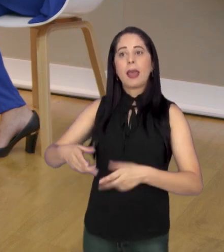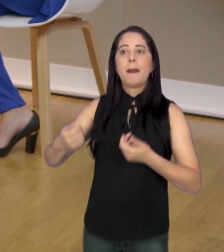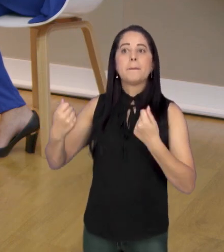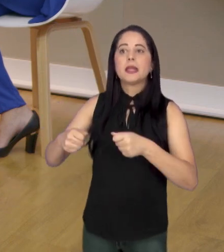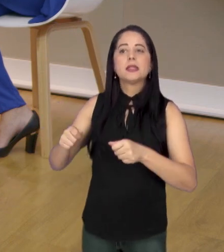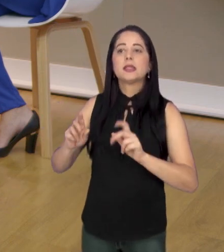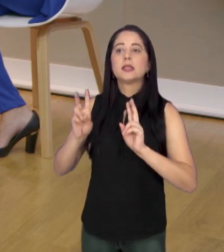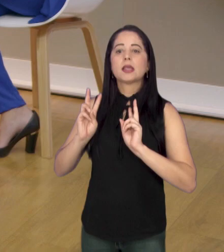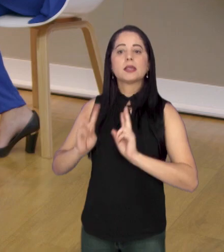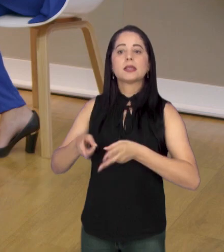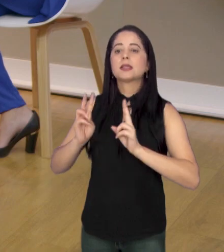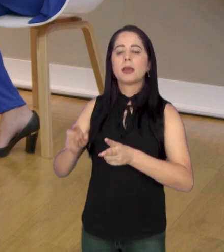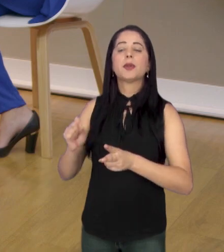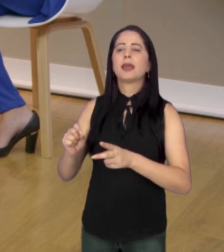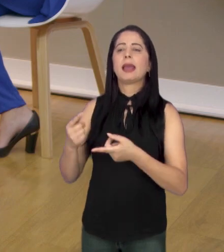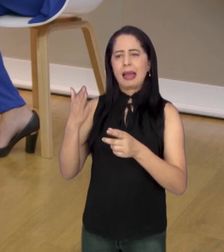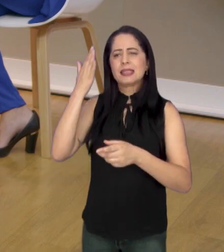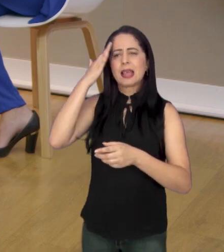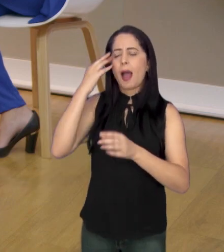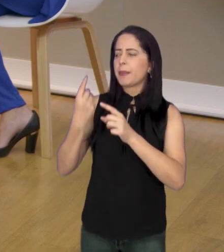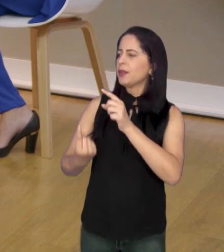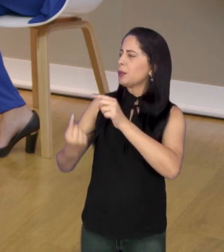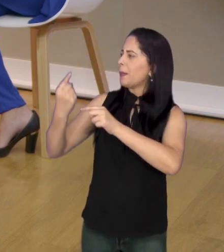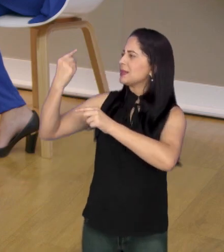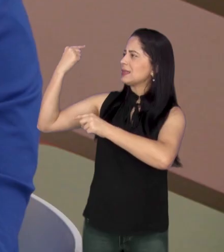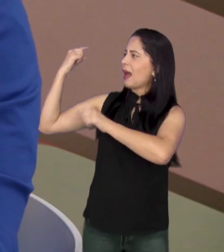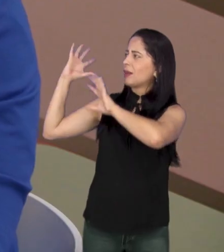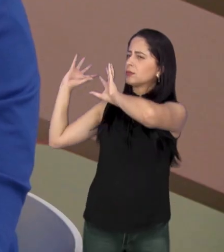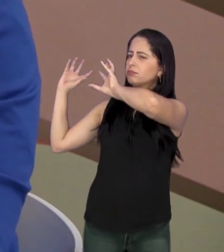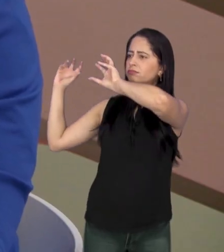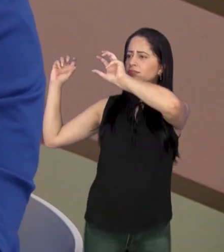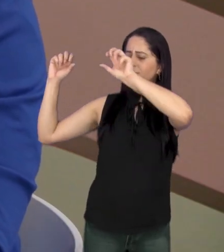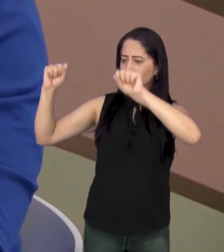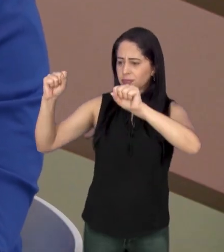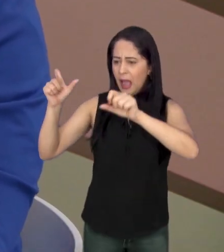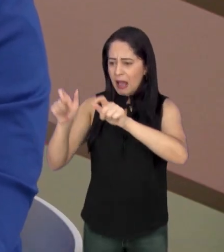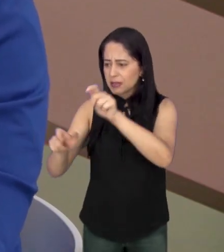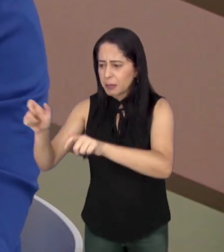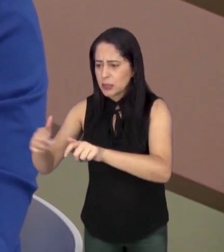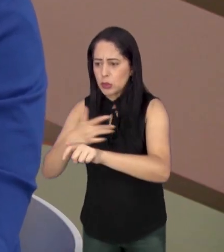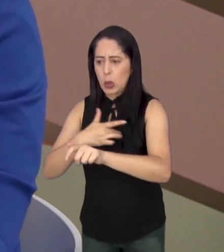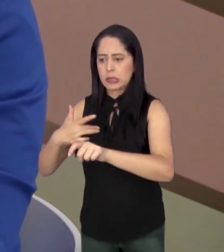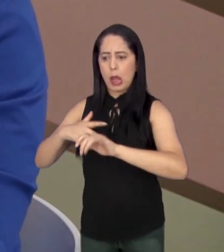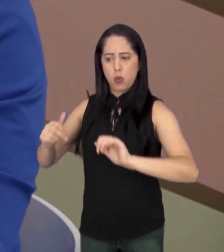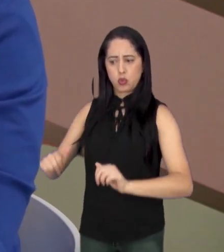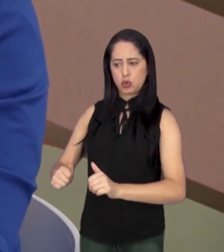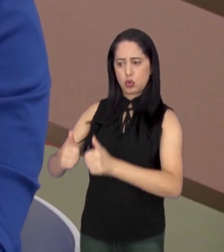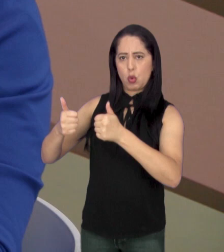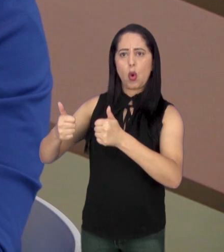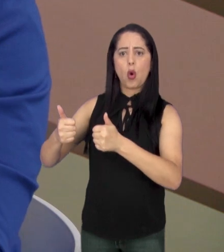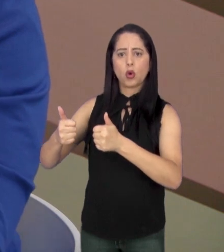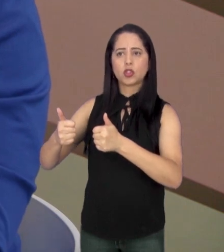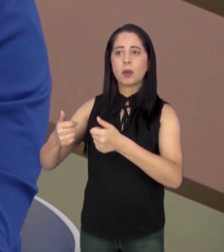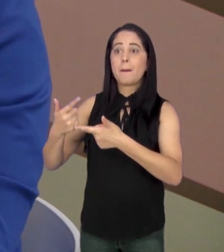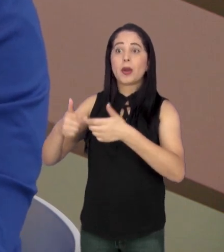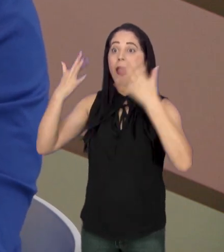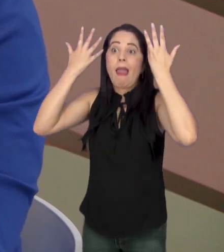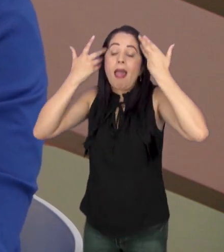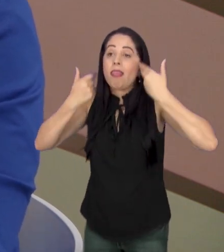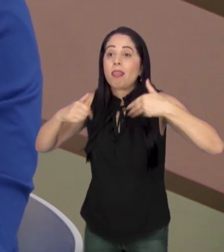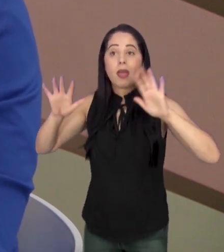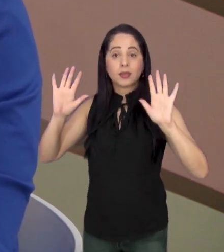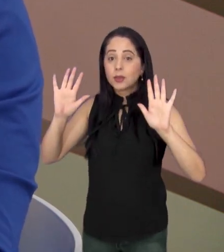de volta para as raízes. Lá, por que antigamente tinham tão menos problemas de saúde, menos patologias? Por quê? Porque era tudo muito